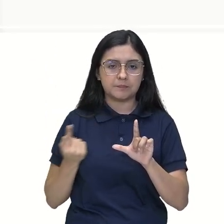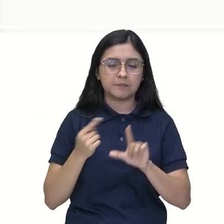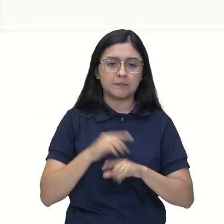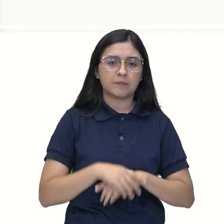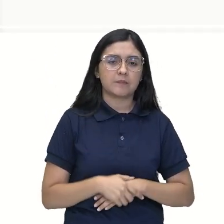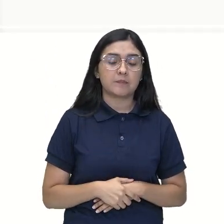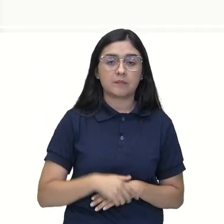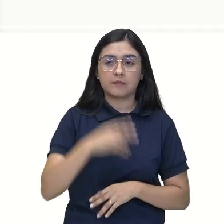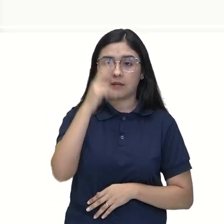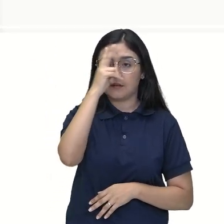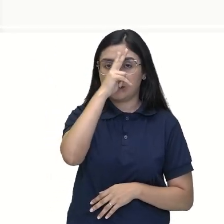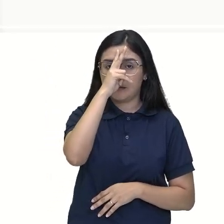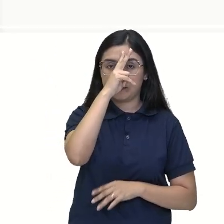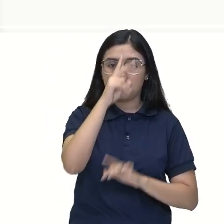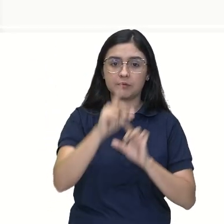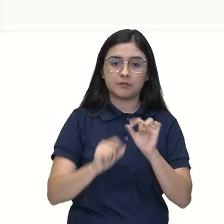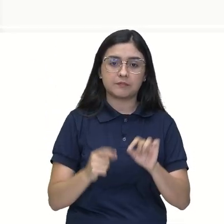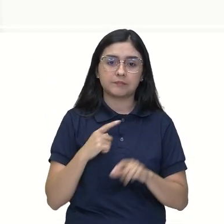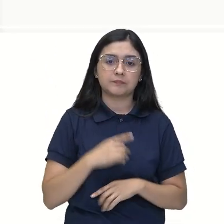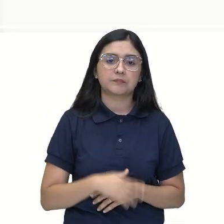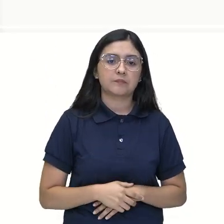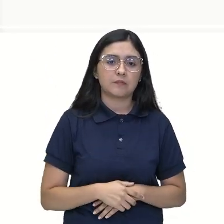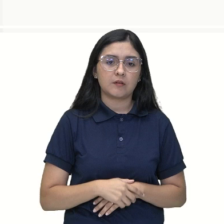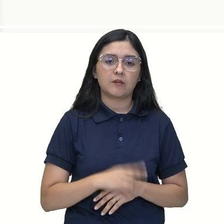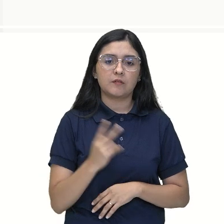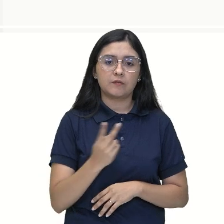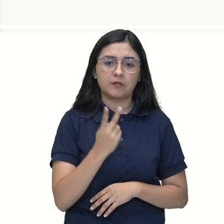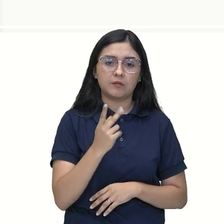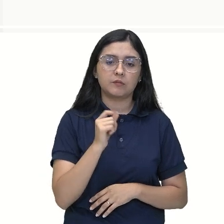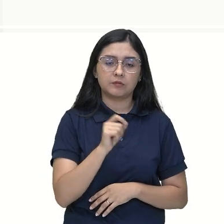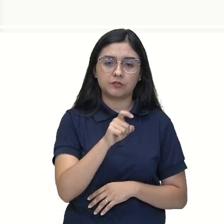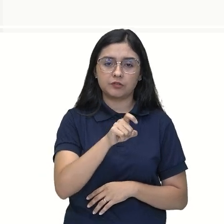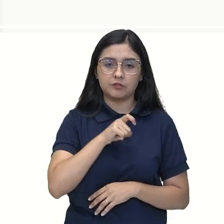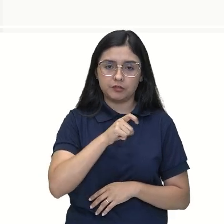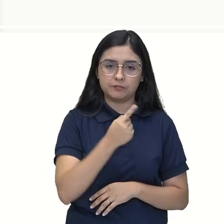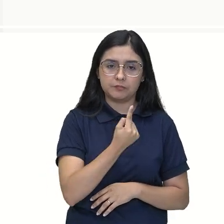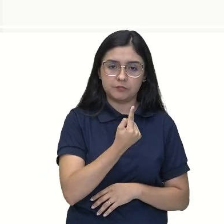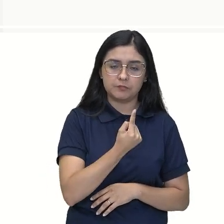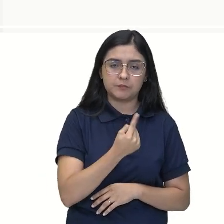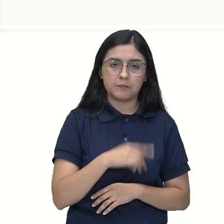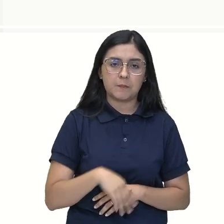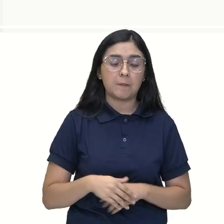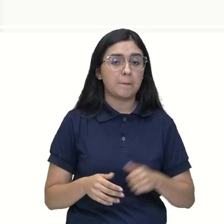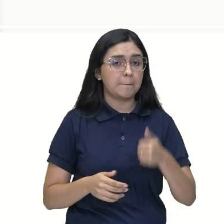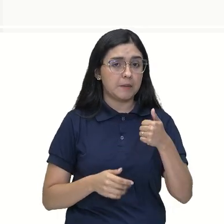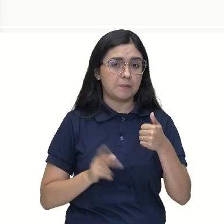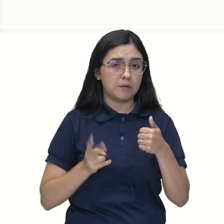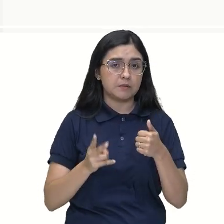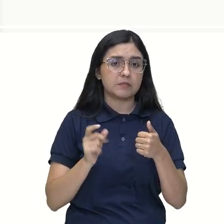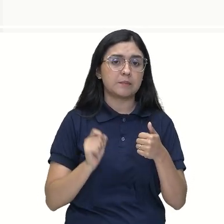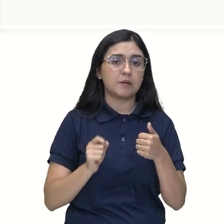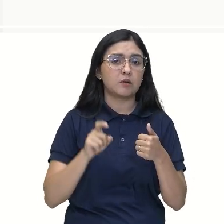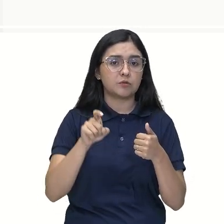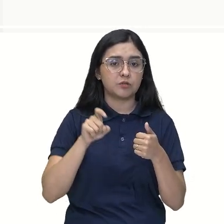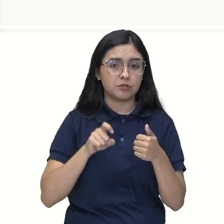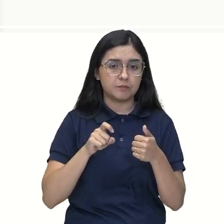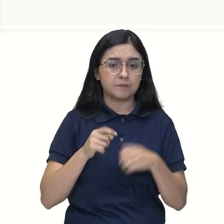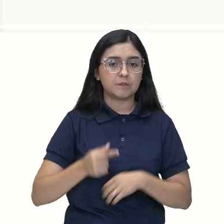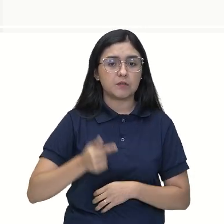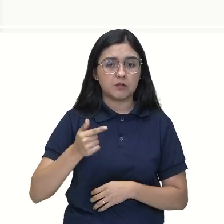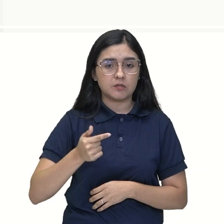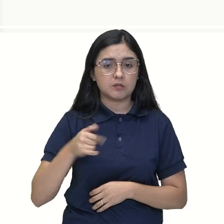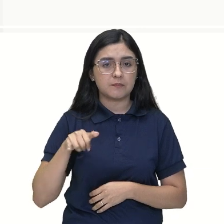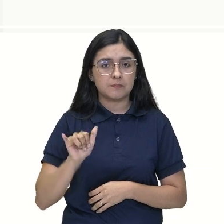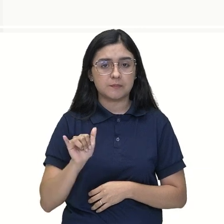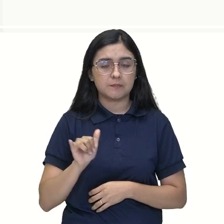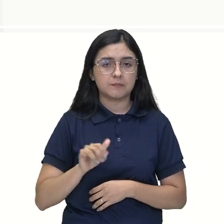Não esqueçam que aqui é o valor de x. O primeiro valor sempre é x, tá? E o segundo valor